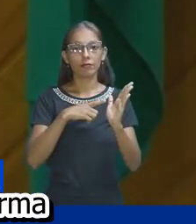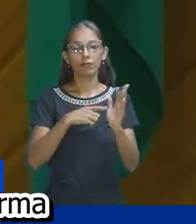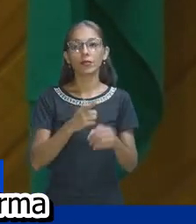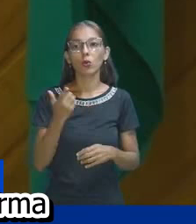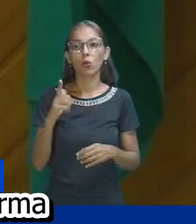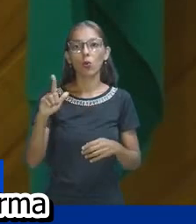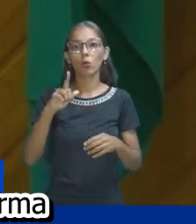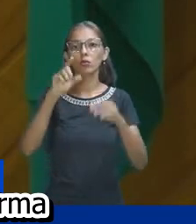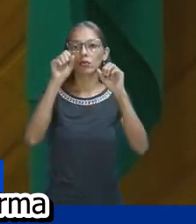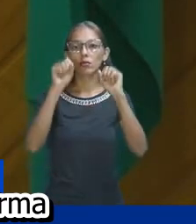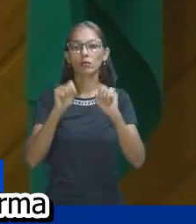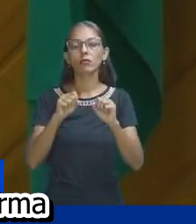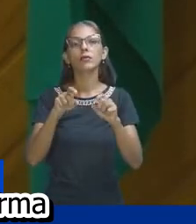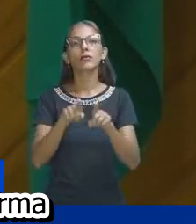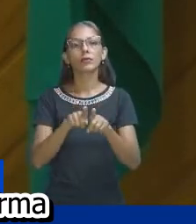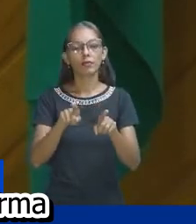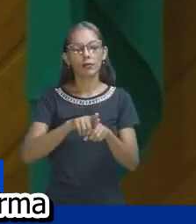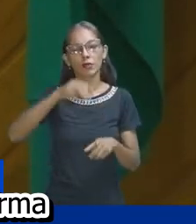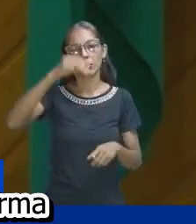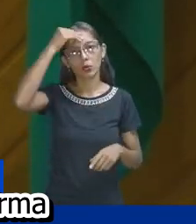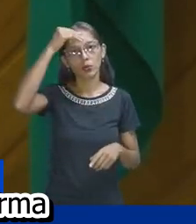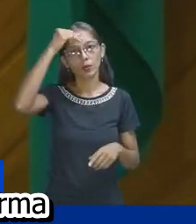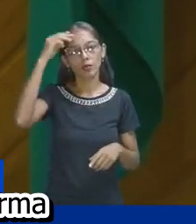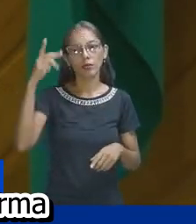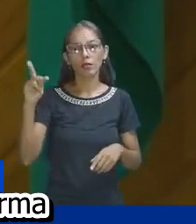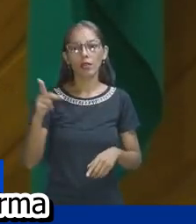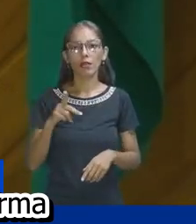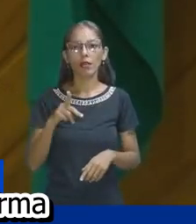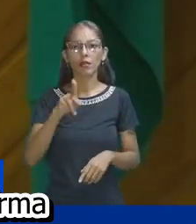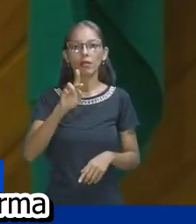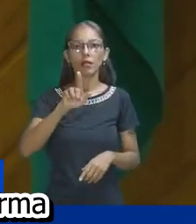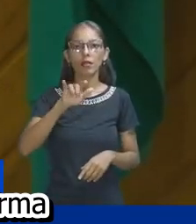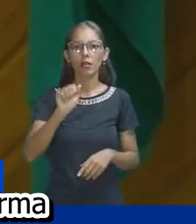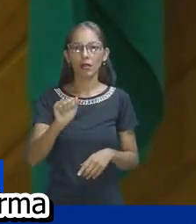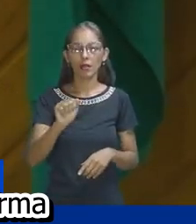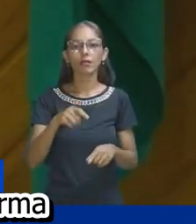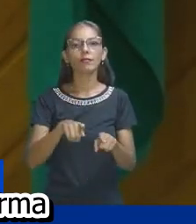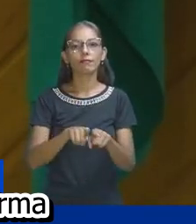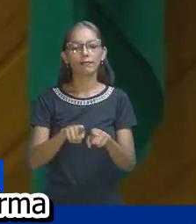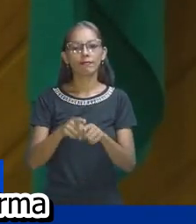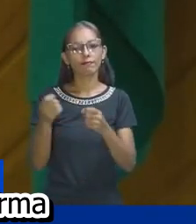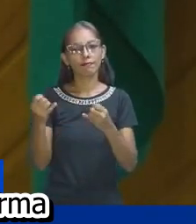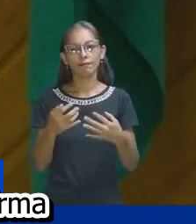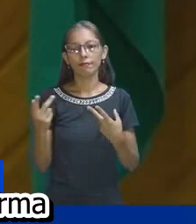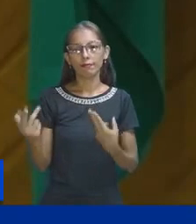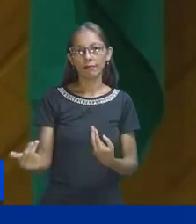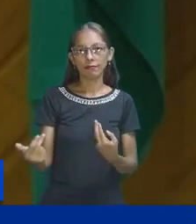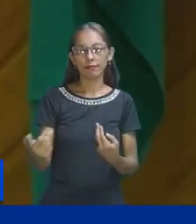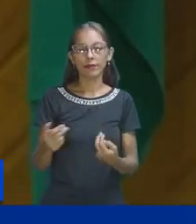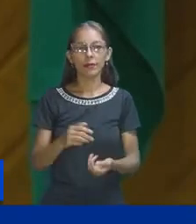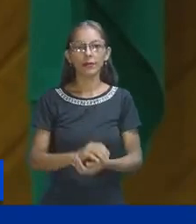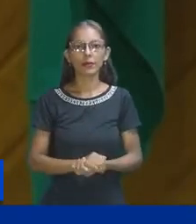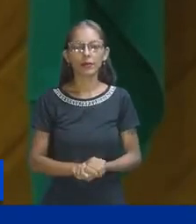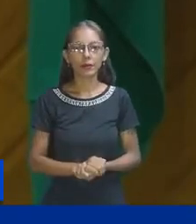sobrinhos, Keila, que também confirma. A própria Keila confirma que Dona Maria tinha falado que o motorista,